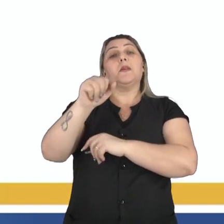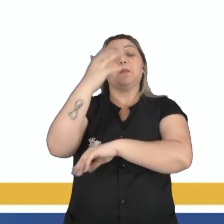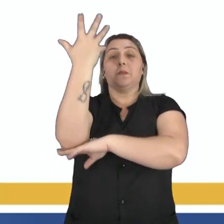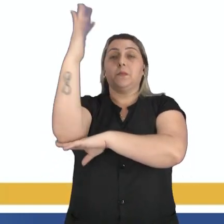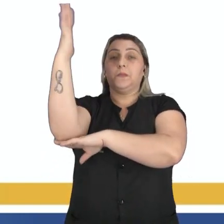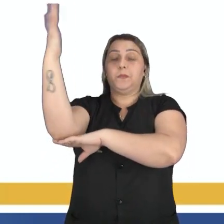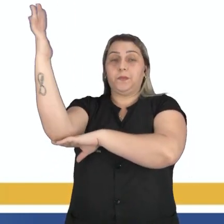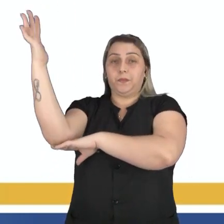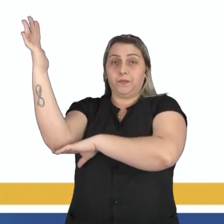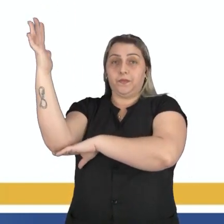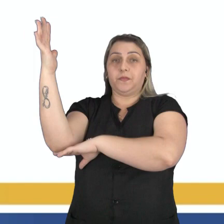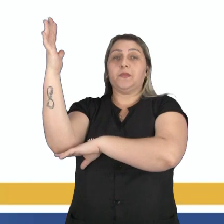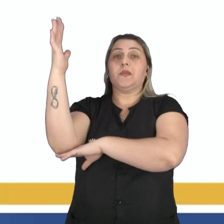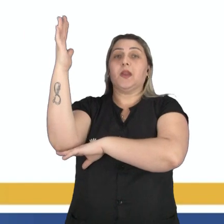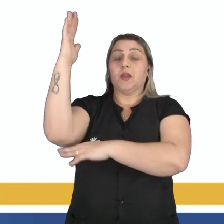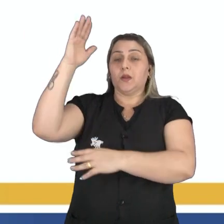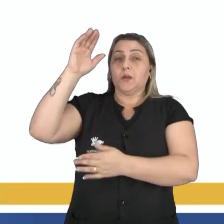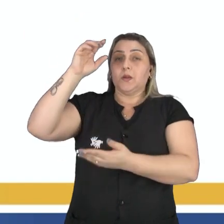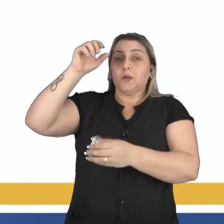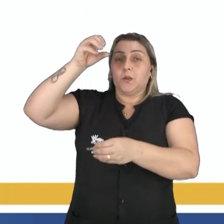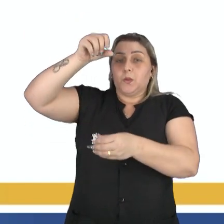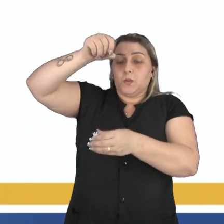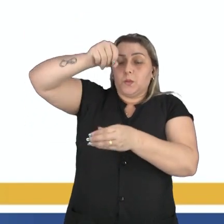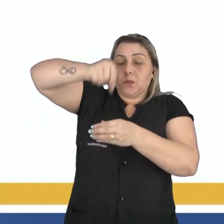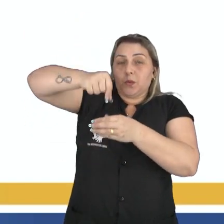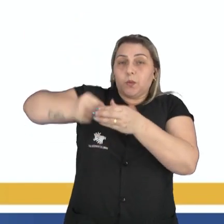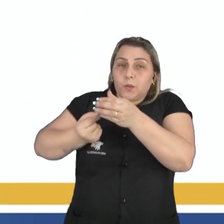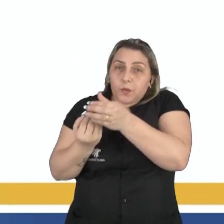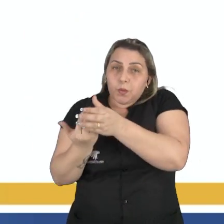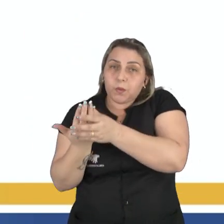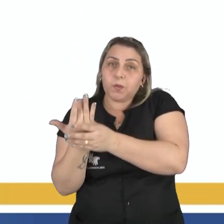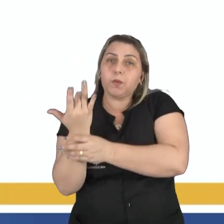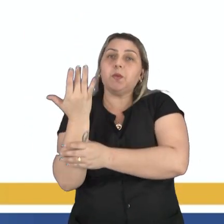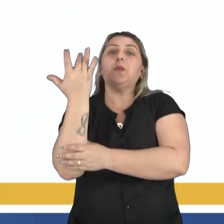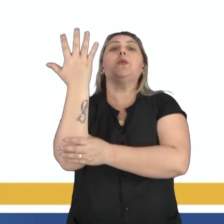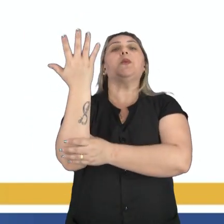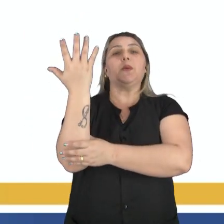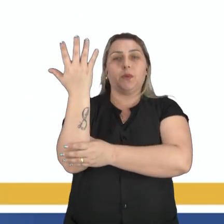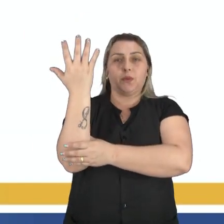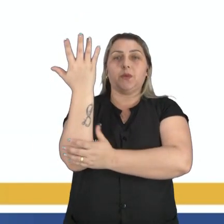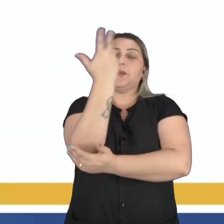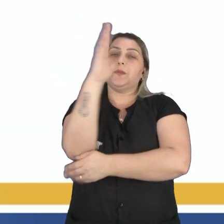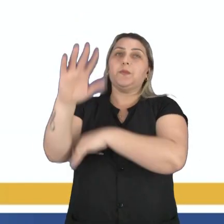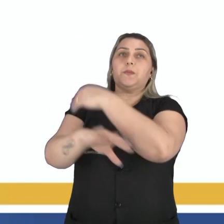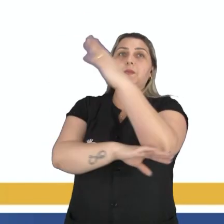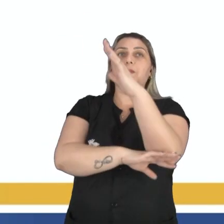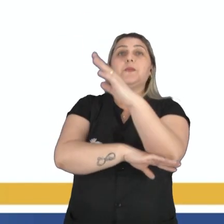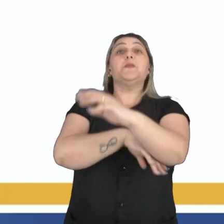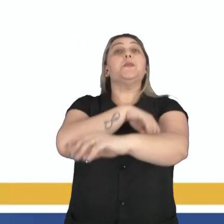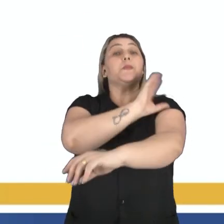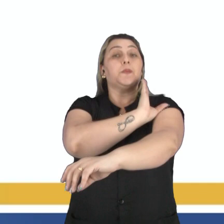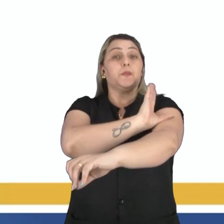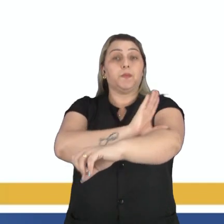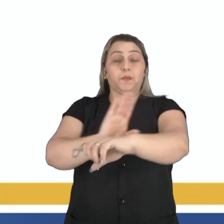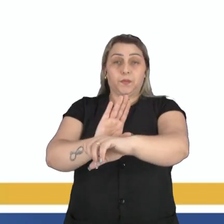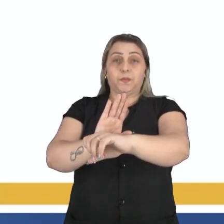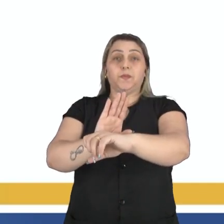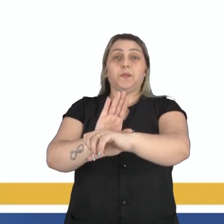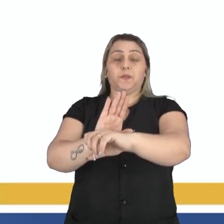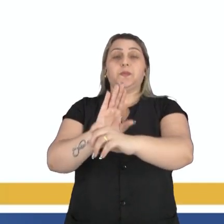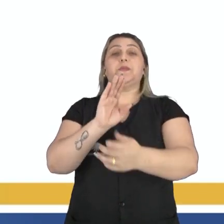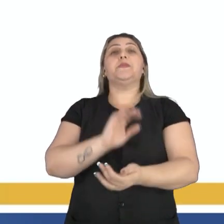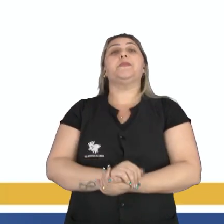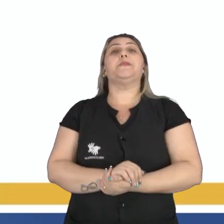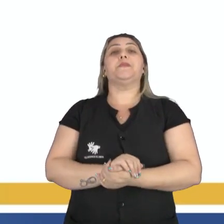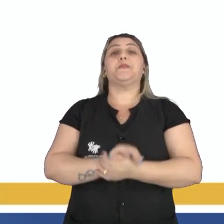e uma pequena muda de árvore e coloquei. Então isso eu posso caracterizar como paisagem humanizada. A inserção de